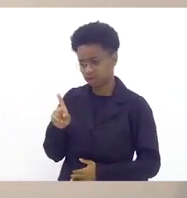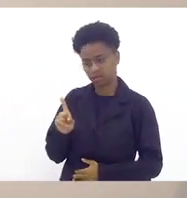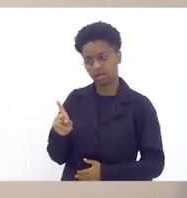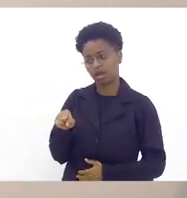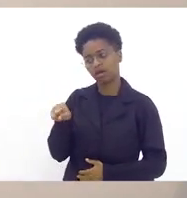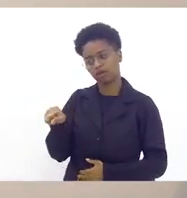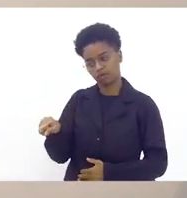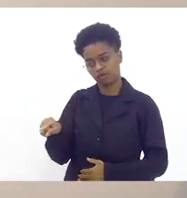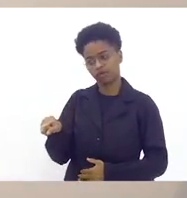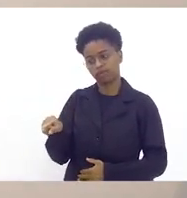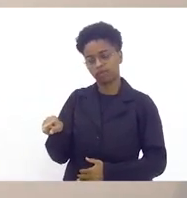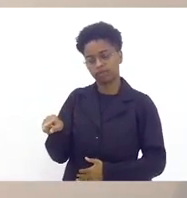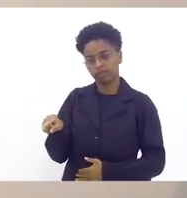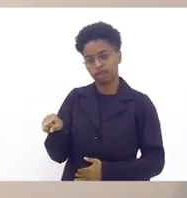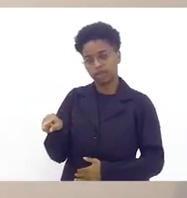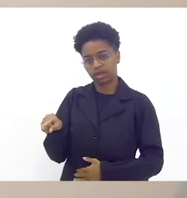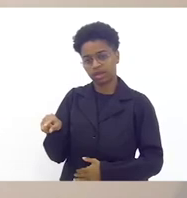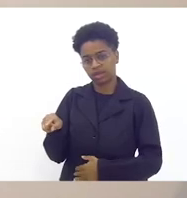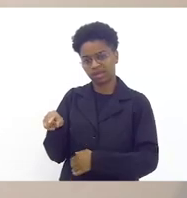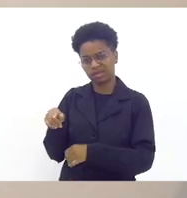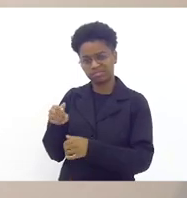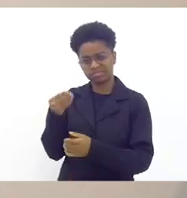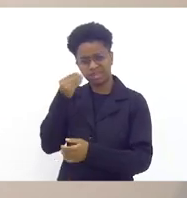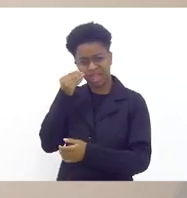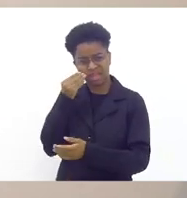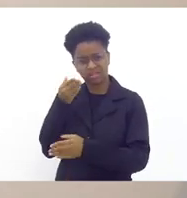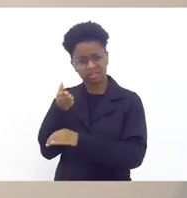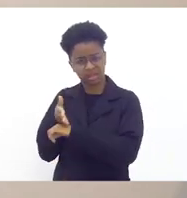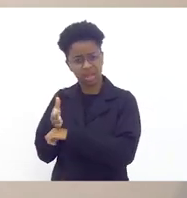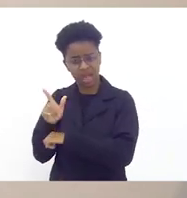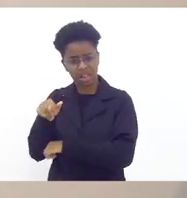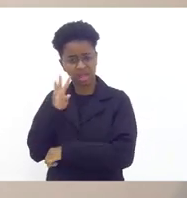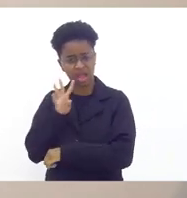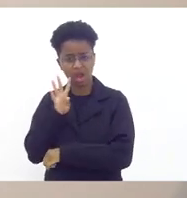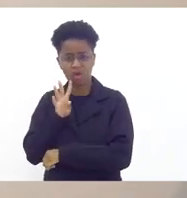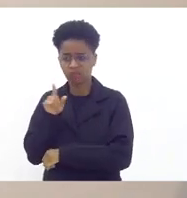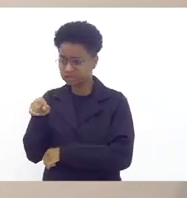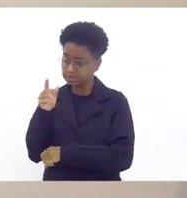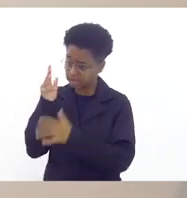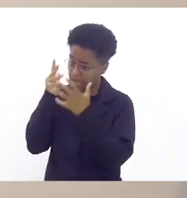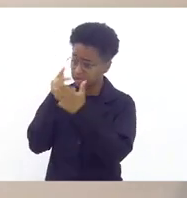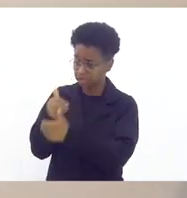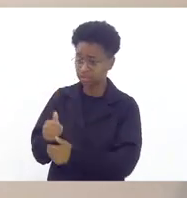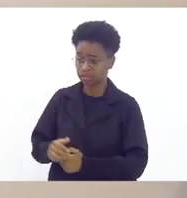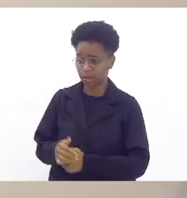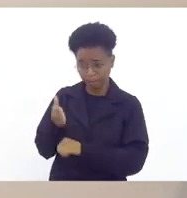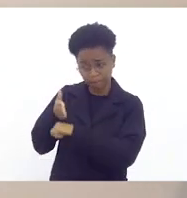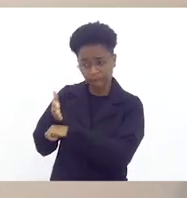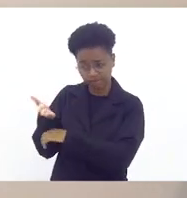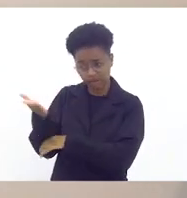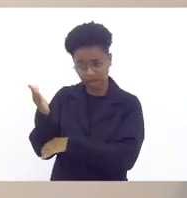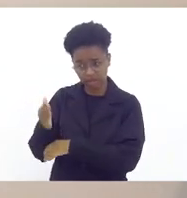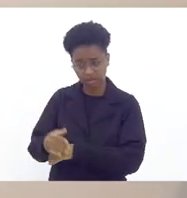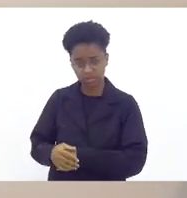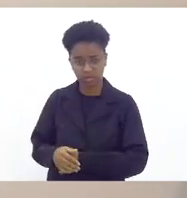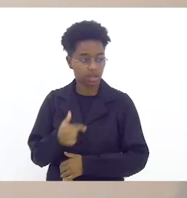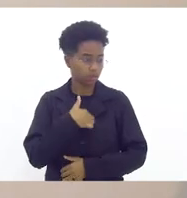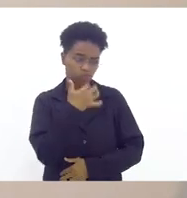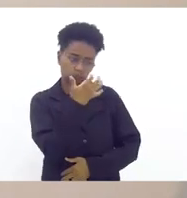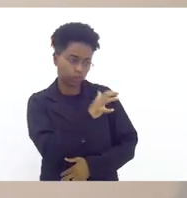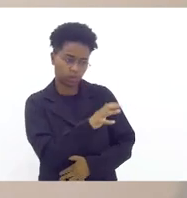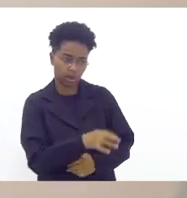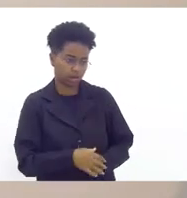Beatriz, ainda insisti, participa, vai ser legal, você está linda, participa. Eu não quero